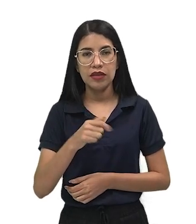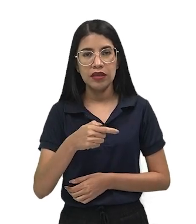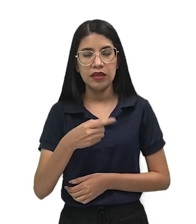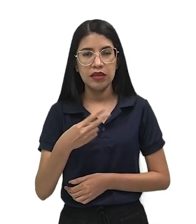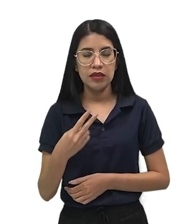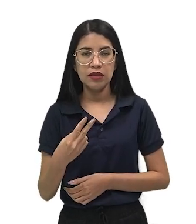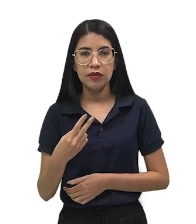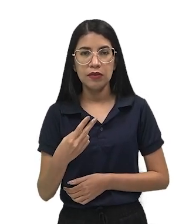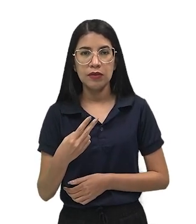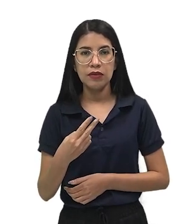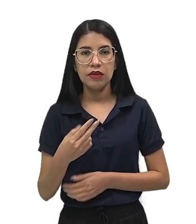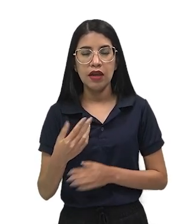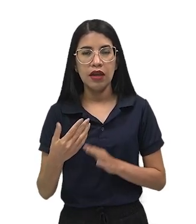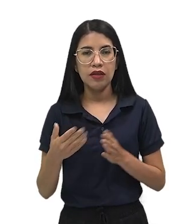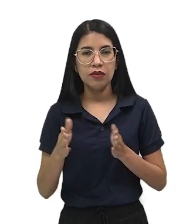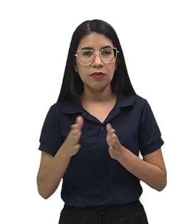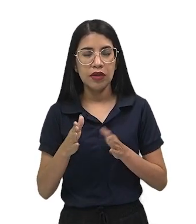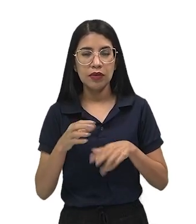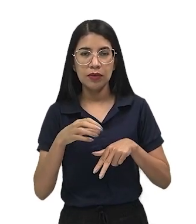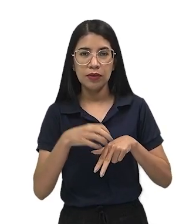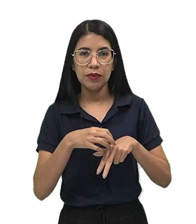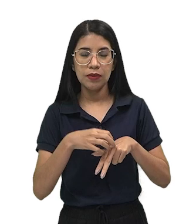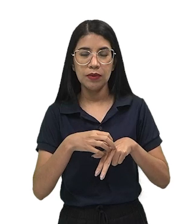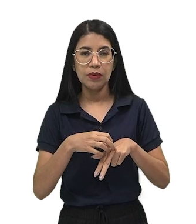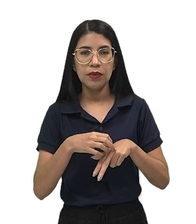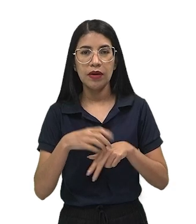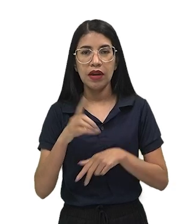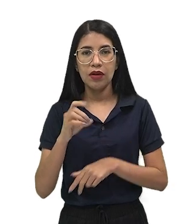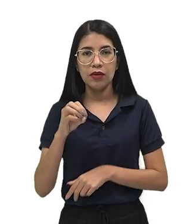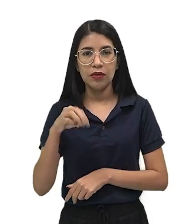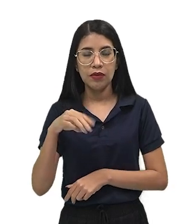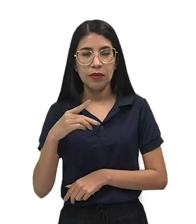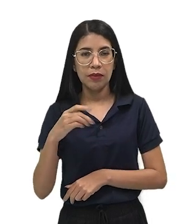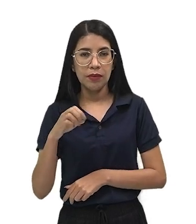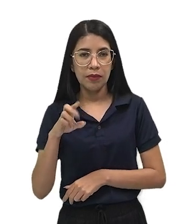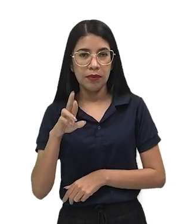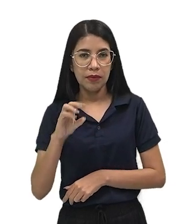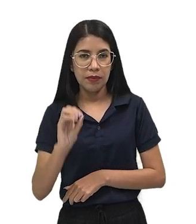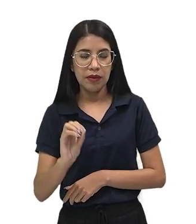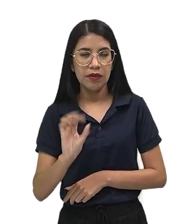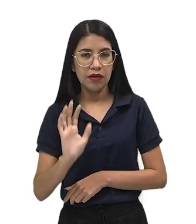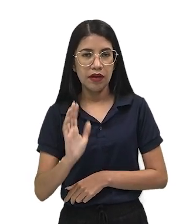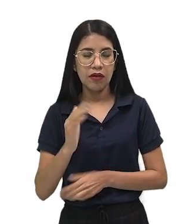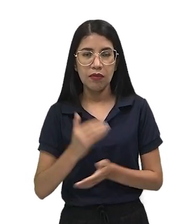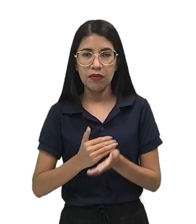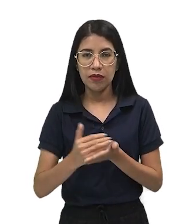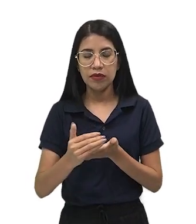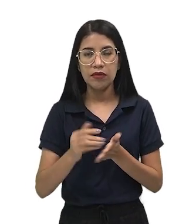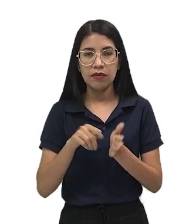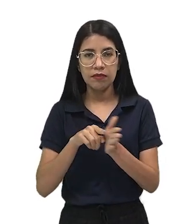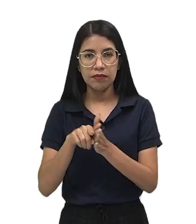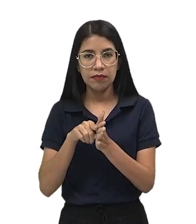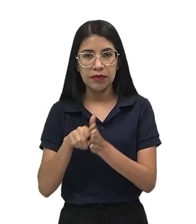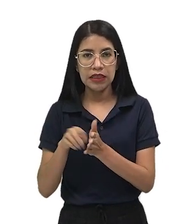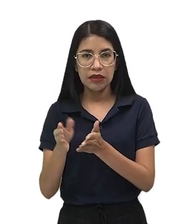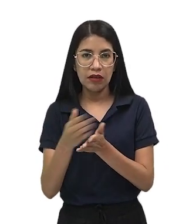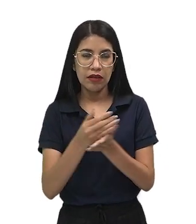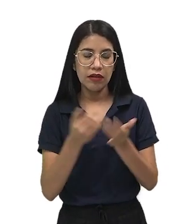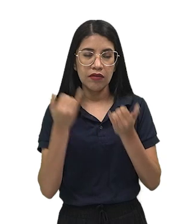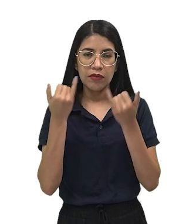na época de Dom Pedro II. Não vou repetir o nome dele, porque senão vai acabar a aula. Vamos para